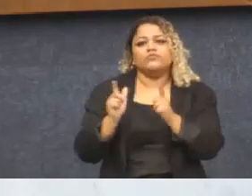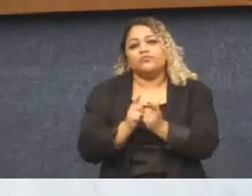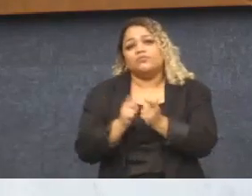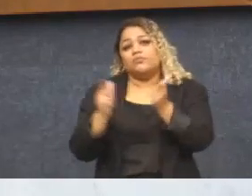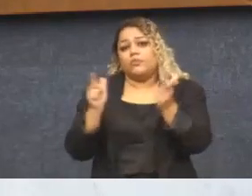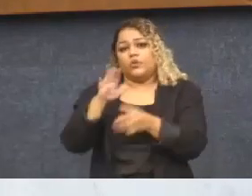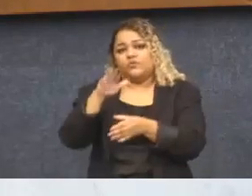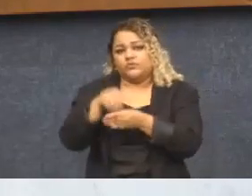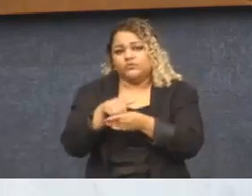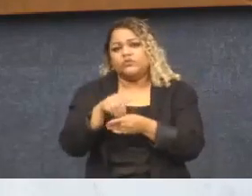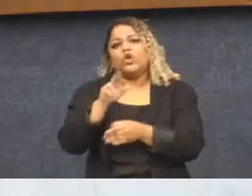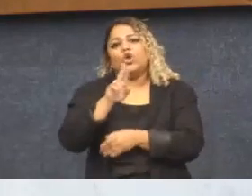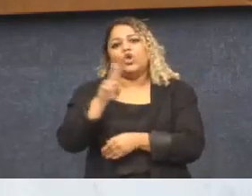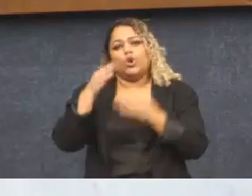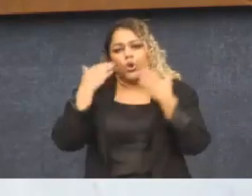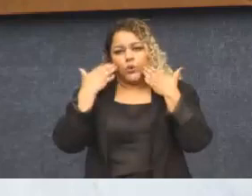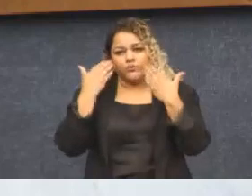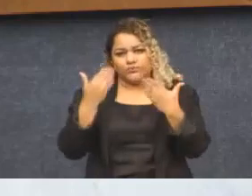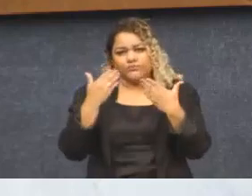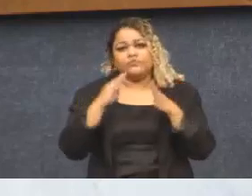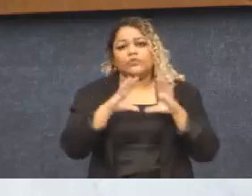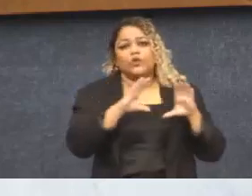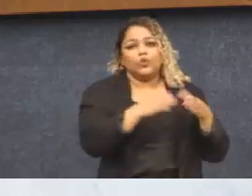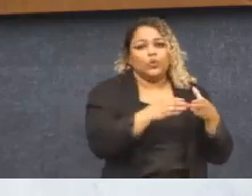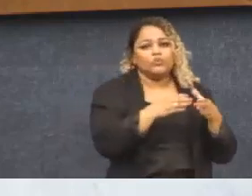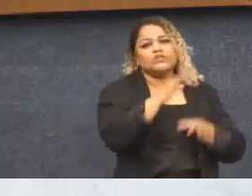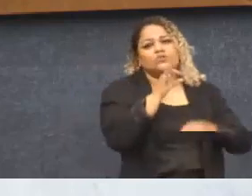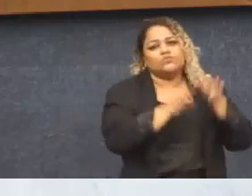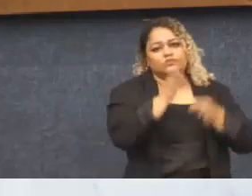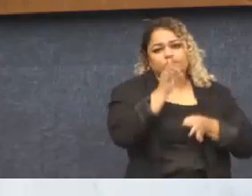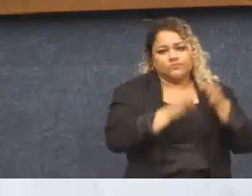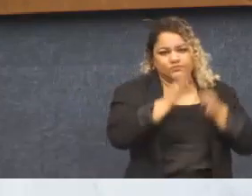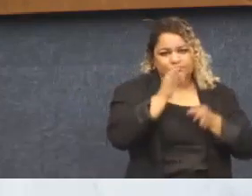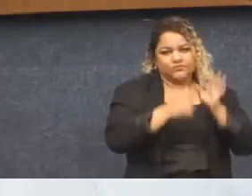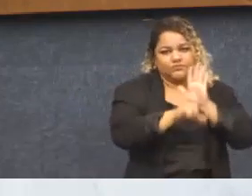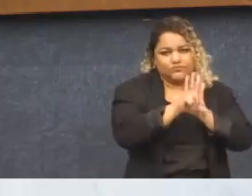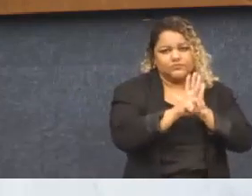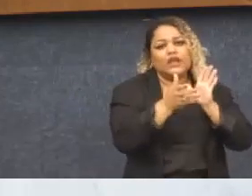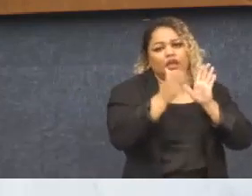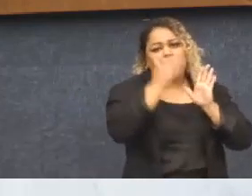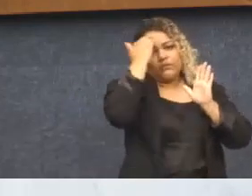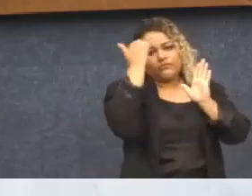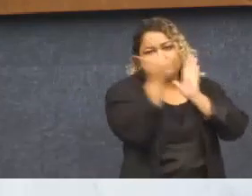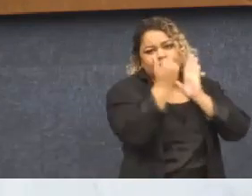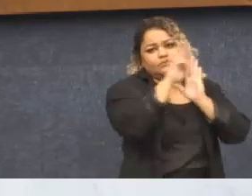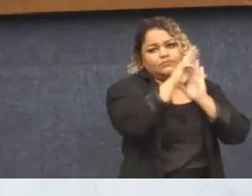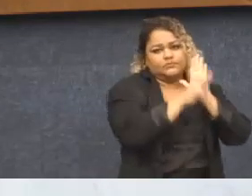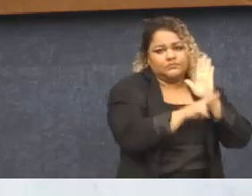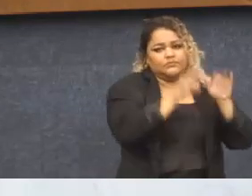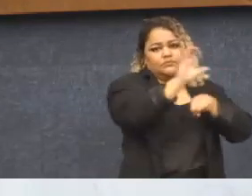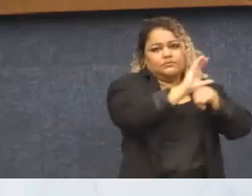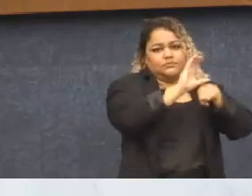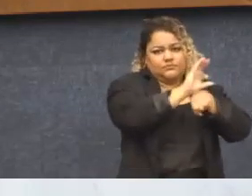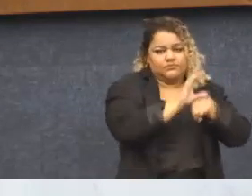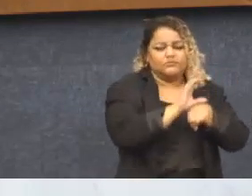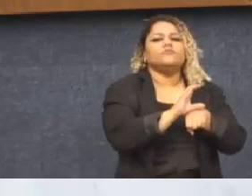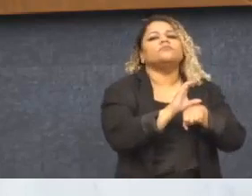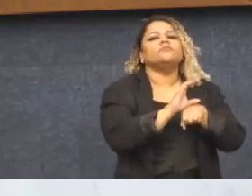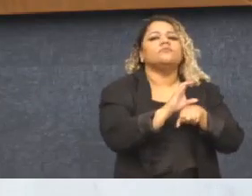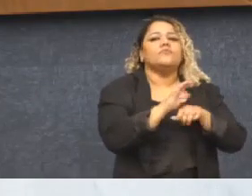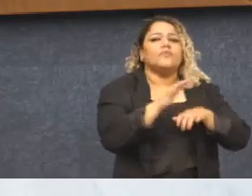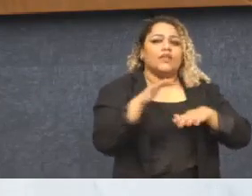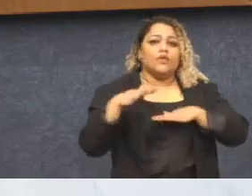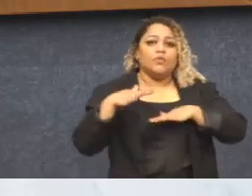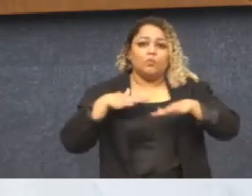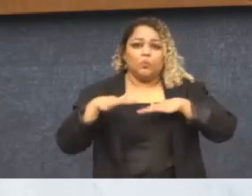dos presentes, votação nominal, pareceres das comissões, legislação e justiça. Pela constitucionalidade, legalidade, regimentalidade,